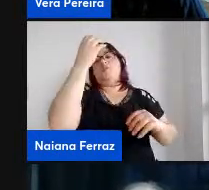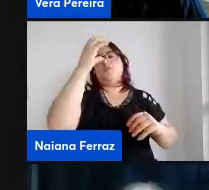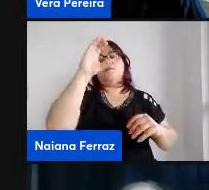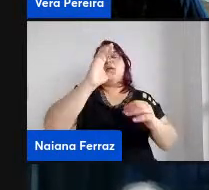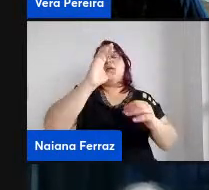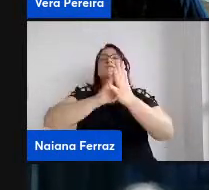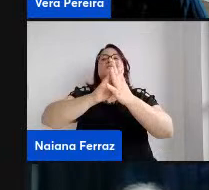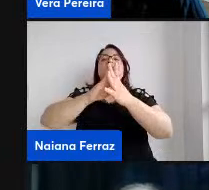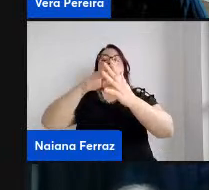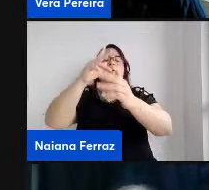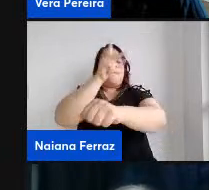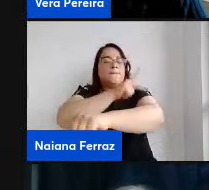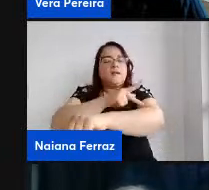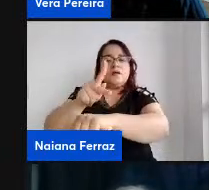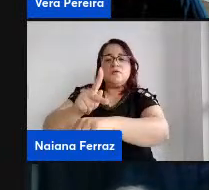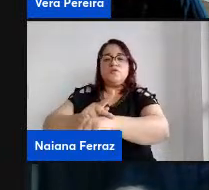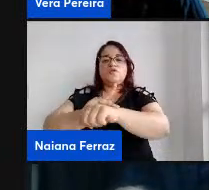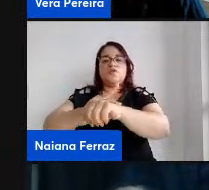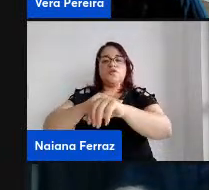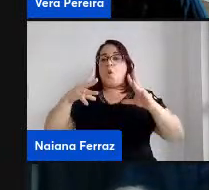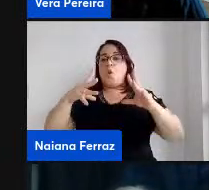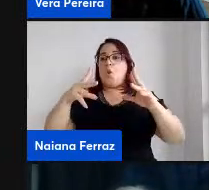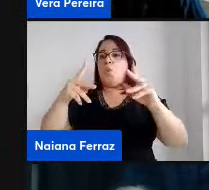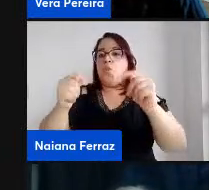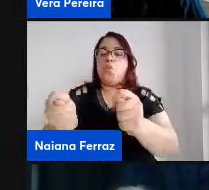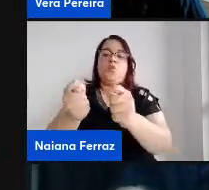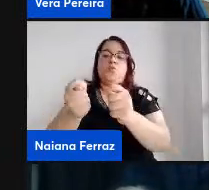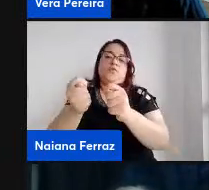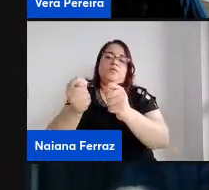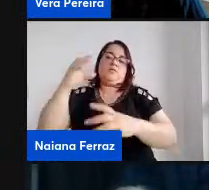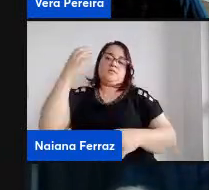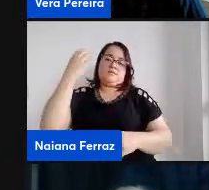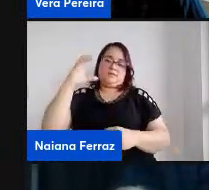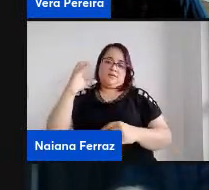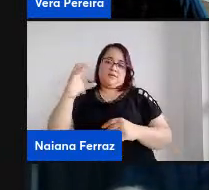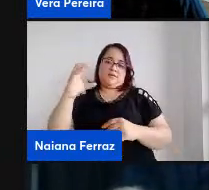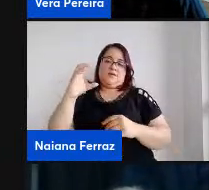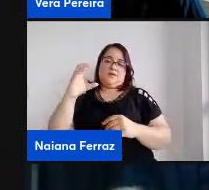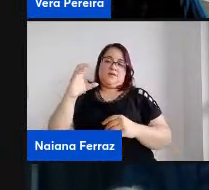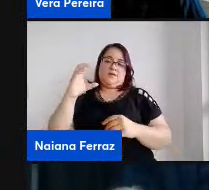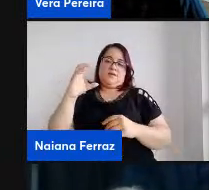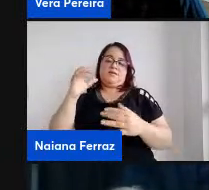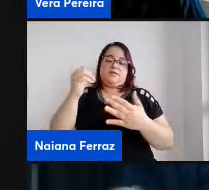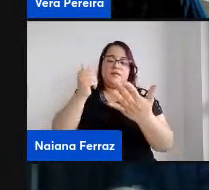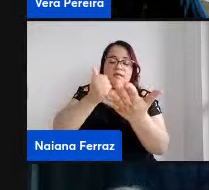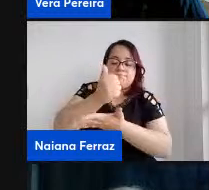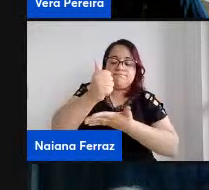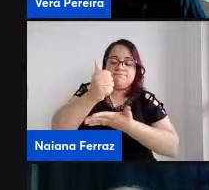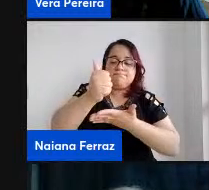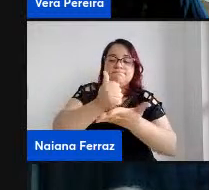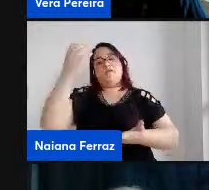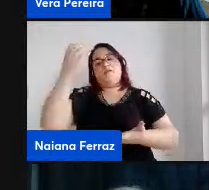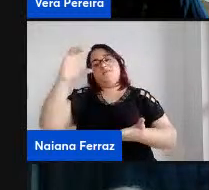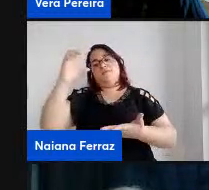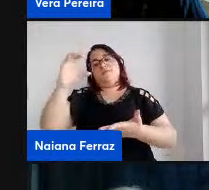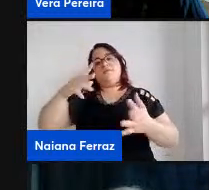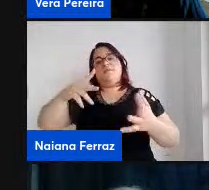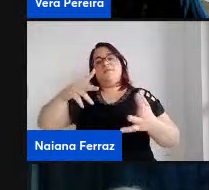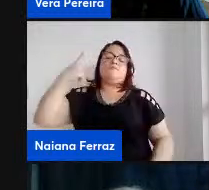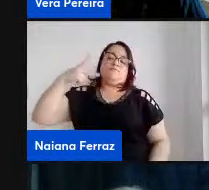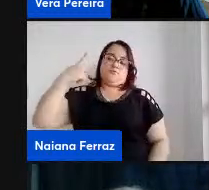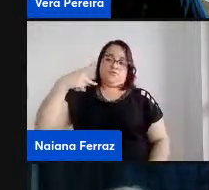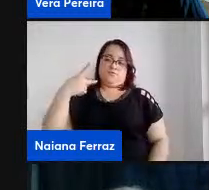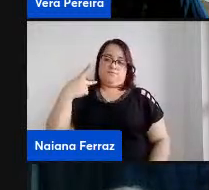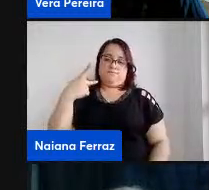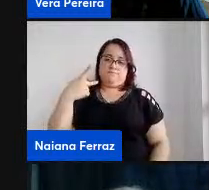pedagogia, todas ciências que têm uma base nas ciências cognitivas.